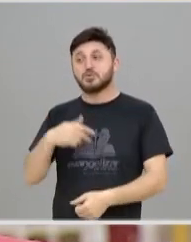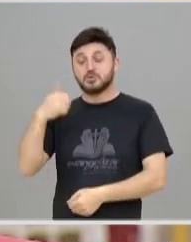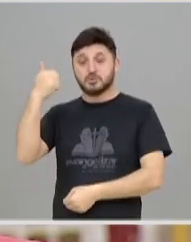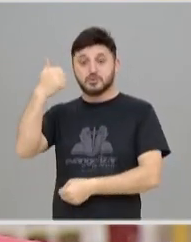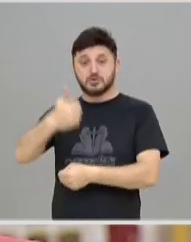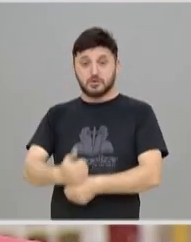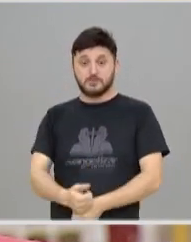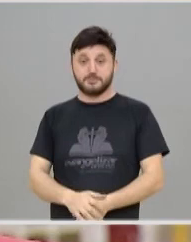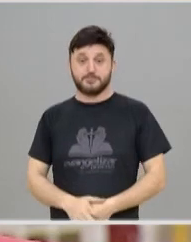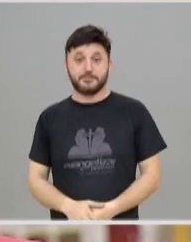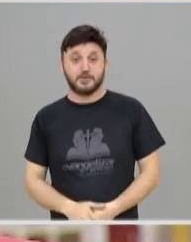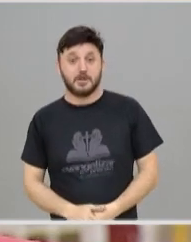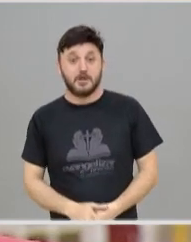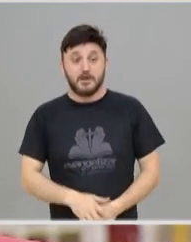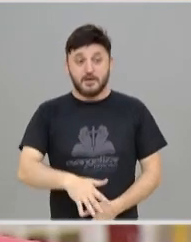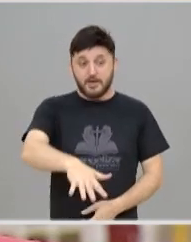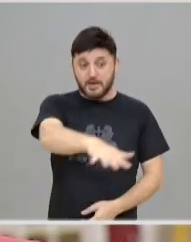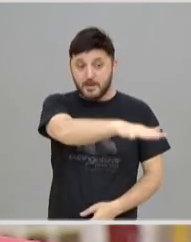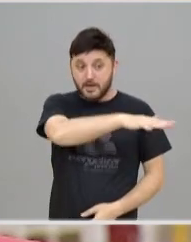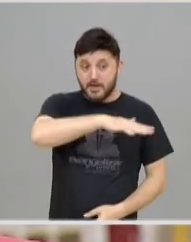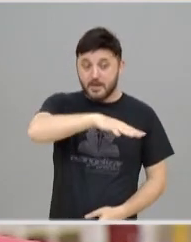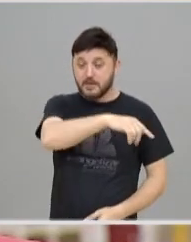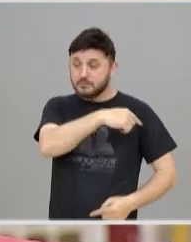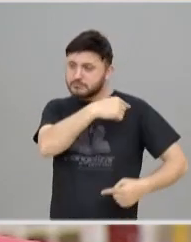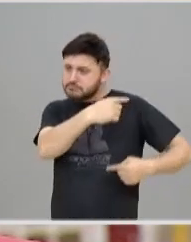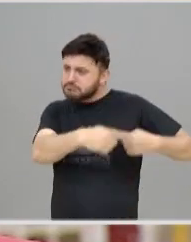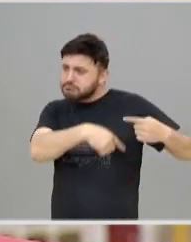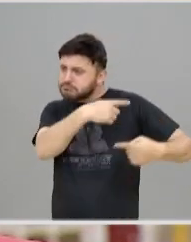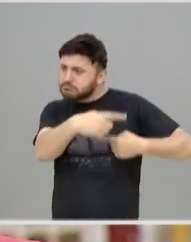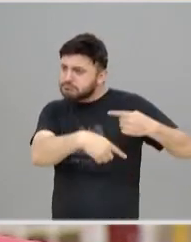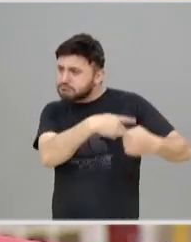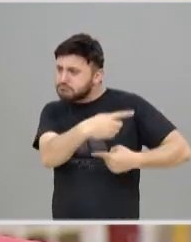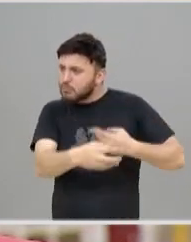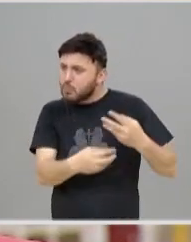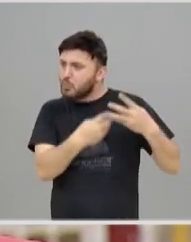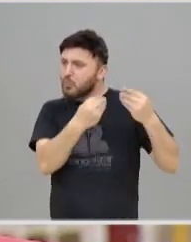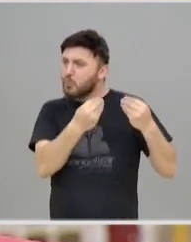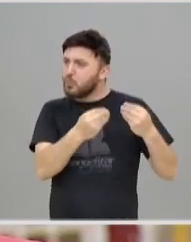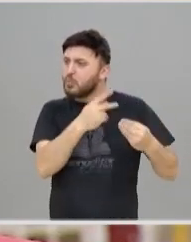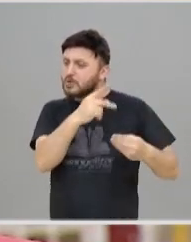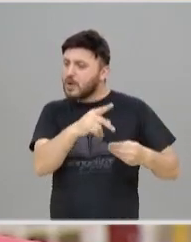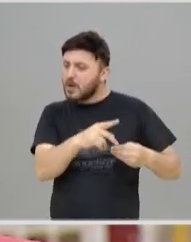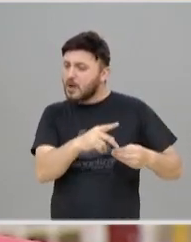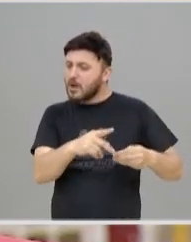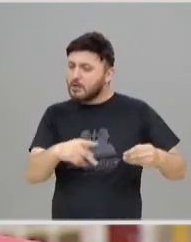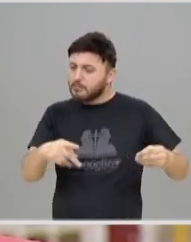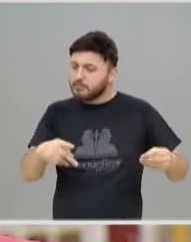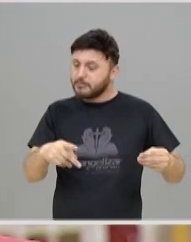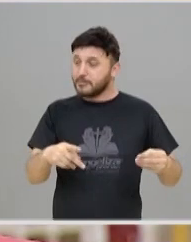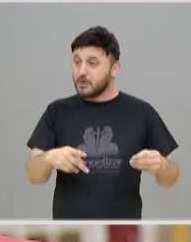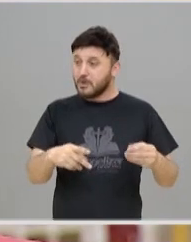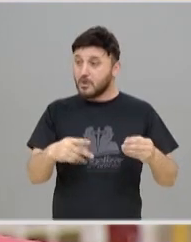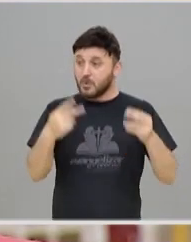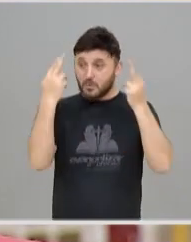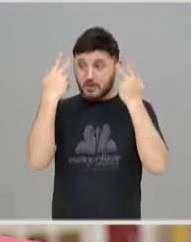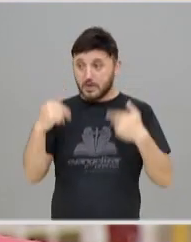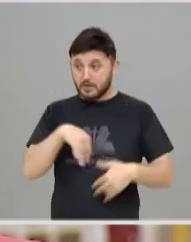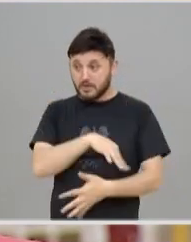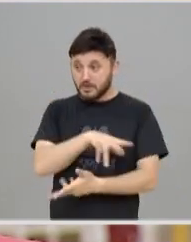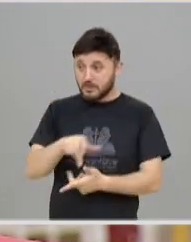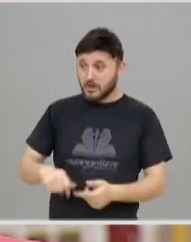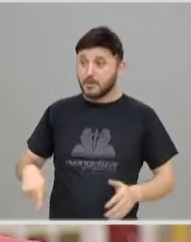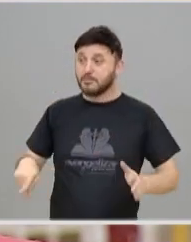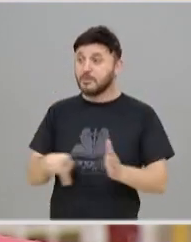patriarcas. Deles é que descende, quanto à sua humanidade, Cristo, o qual está acima